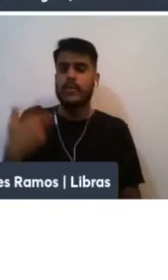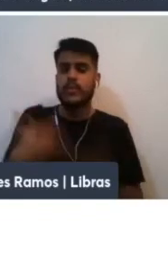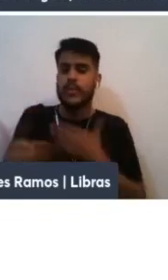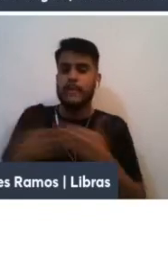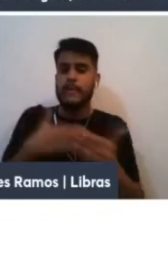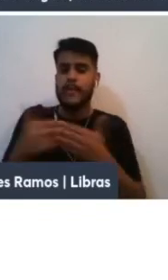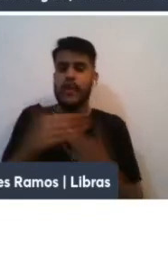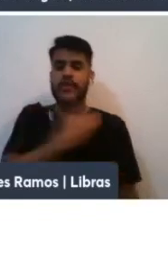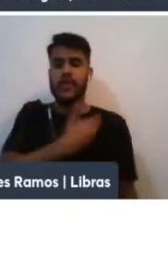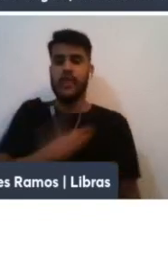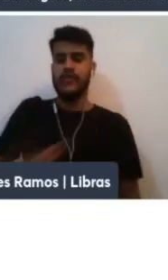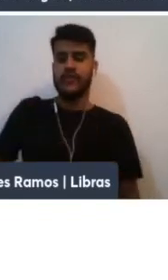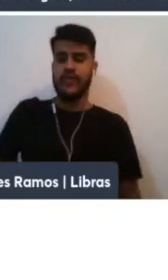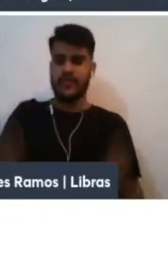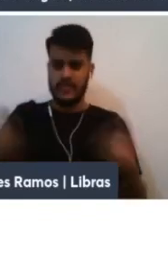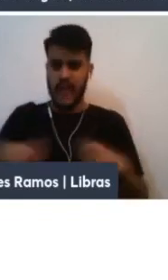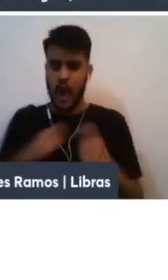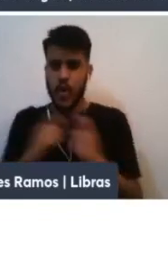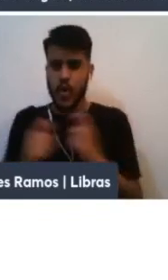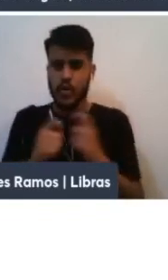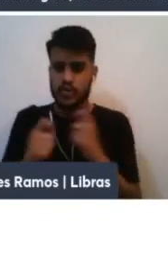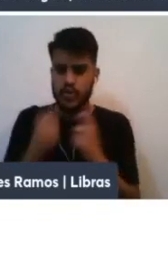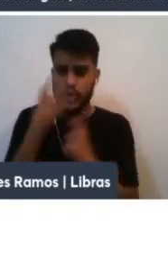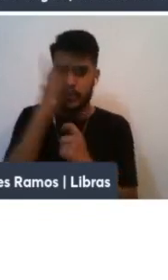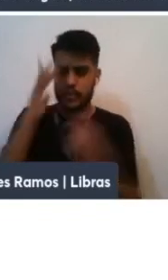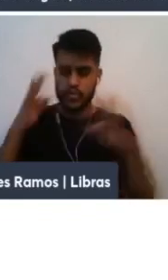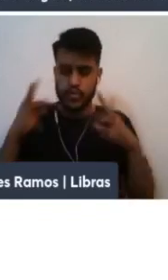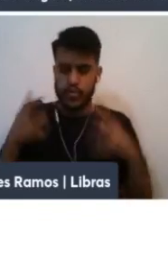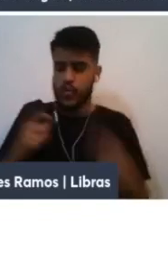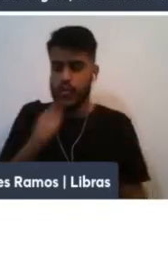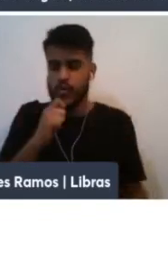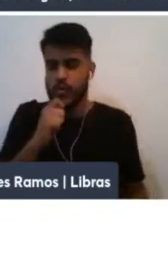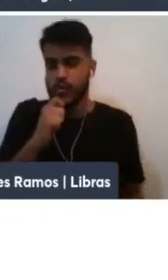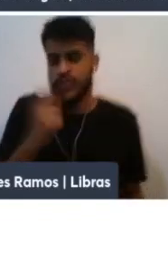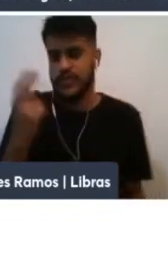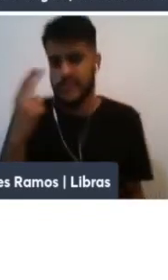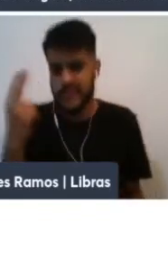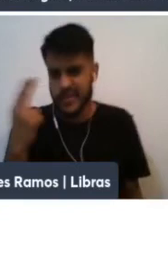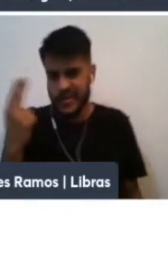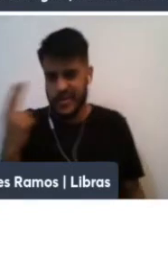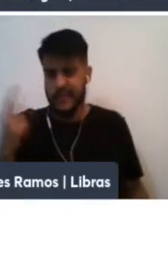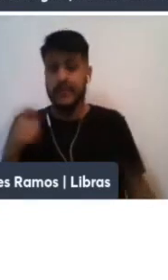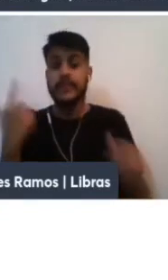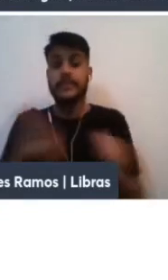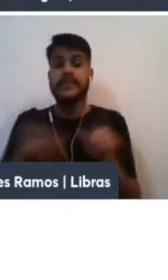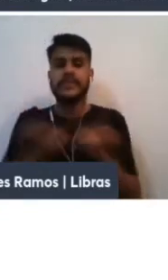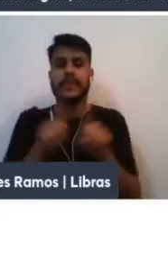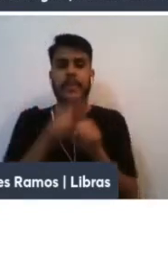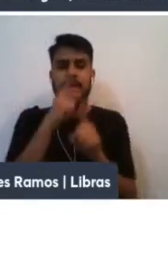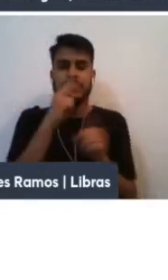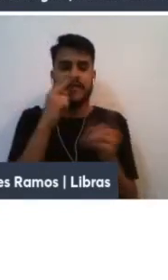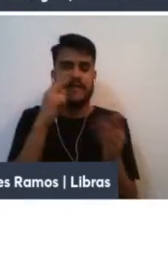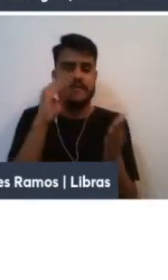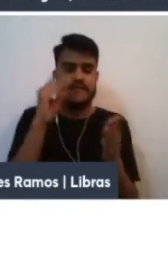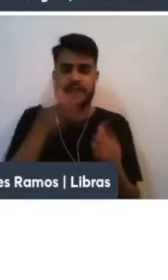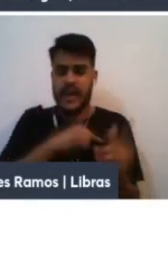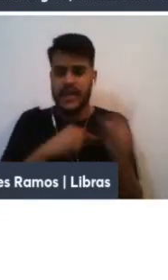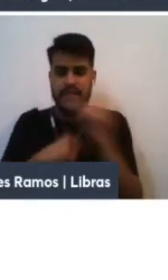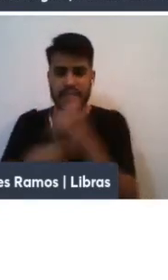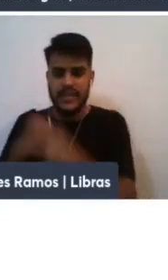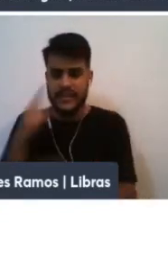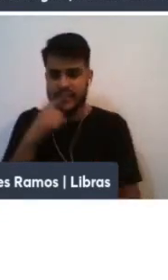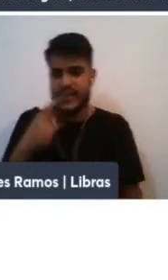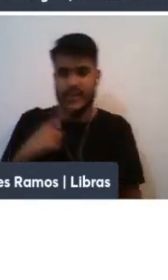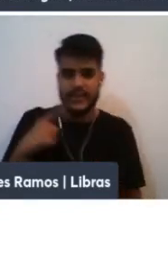vida absolutamente de todo mundo, e pelas brechas, né, por esses buracos, né, a gente vai sempre passando, se